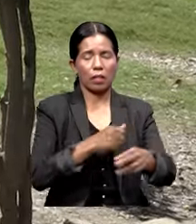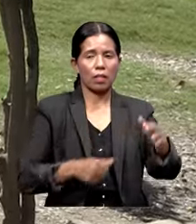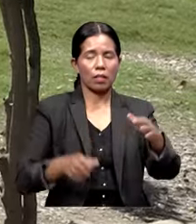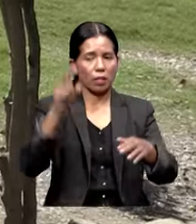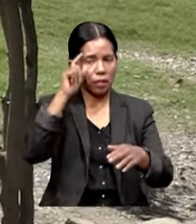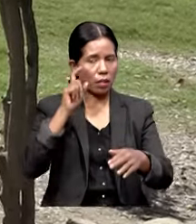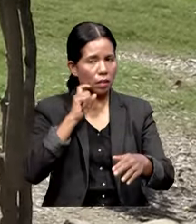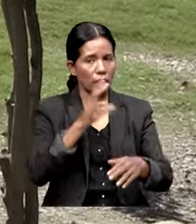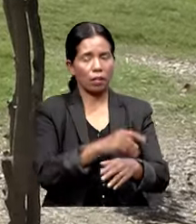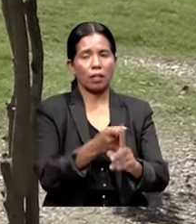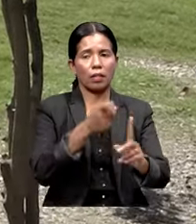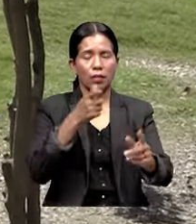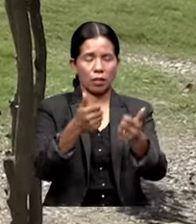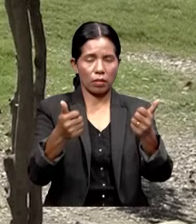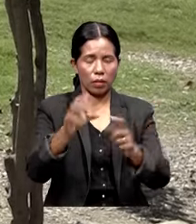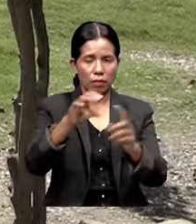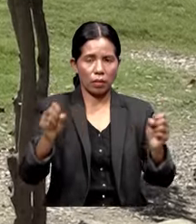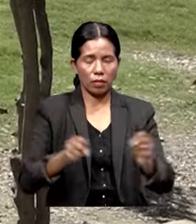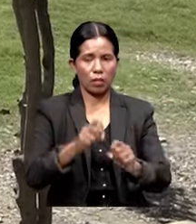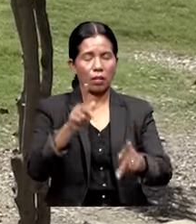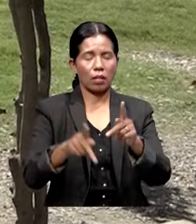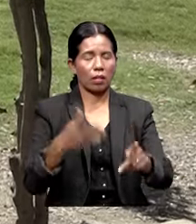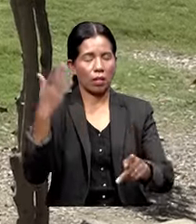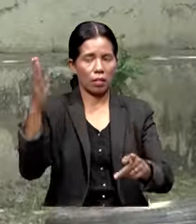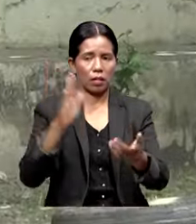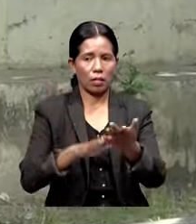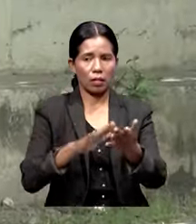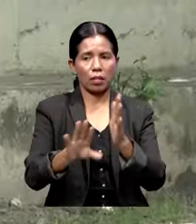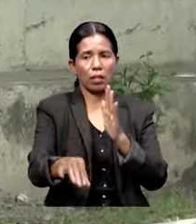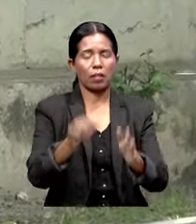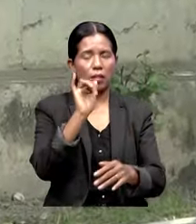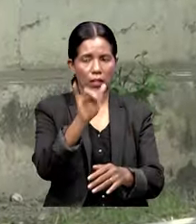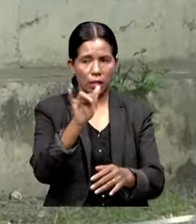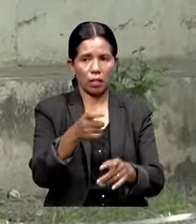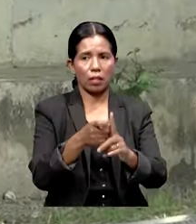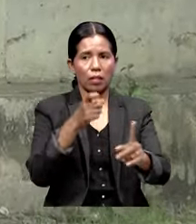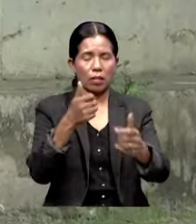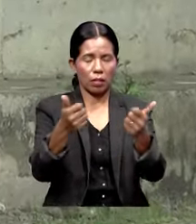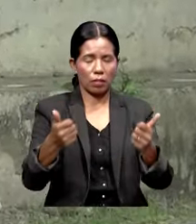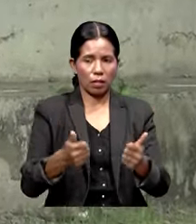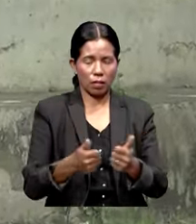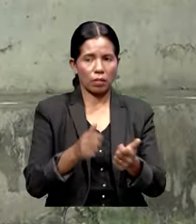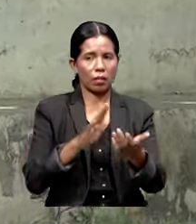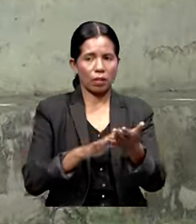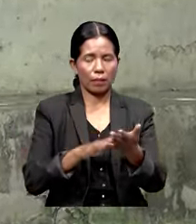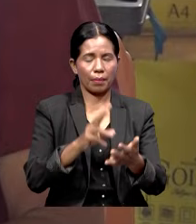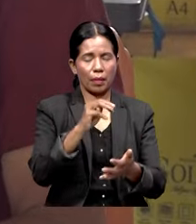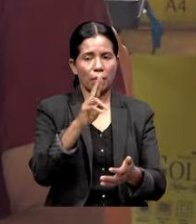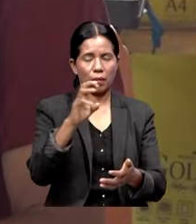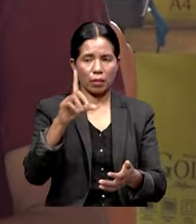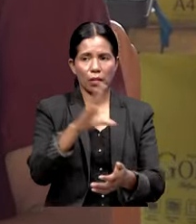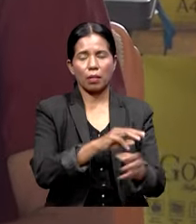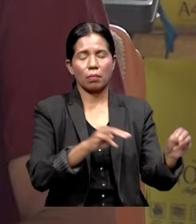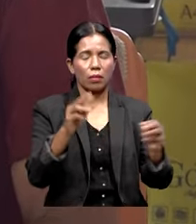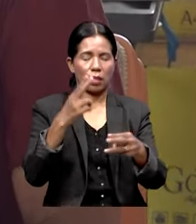Guzmão, iniciativa Rússia Autoridade Local, na comunidade e a área escola, no reta na aceitação Rússia Autoridade Escola. Manuel atua proposta de muda